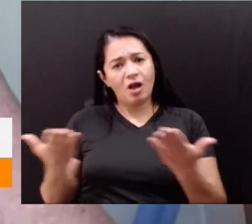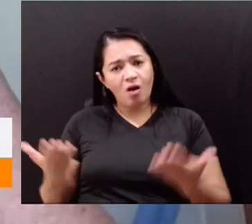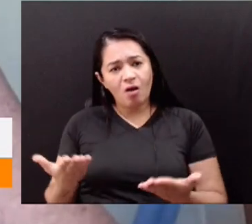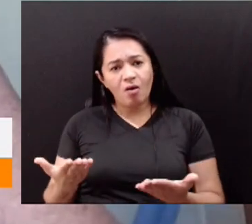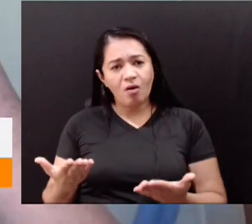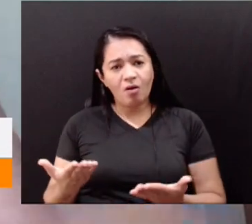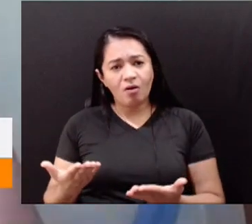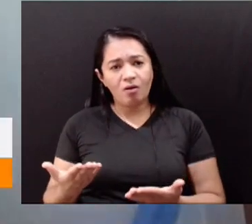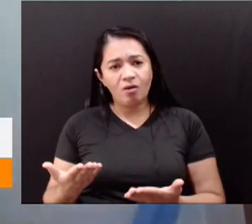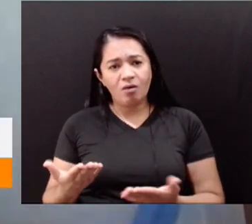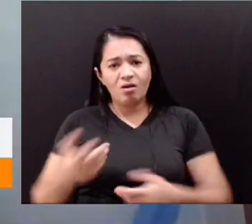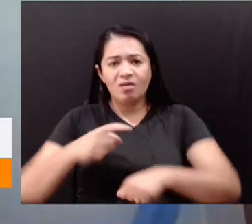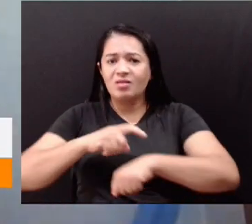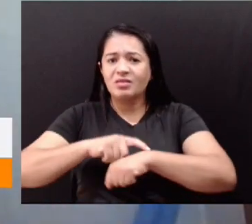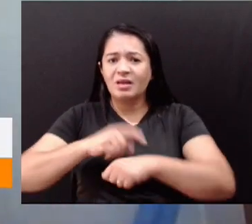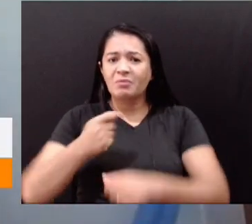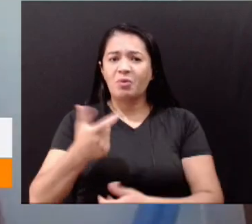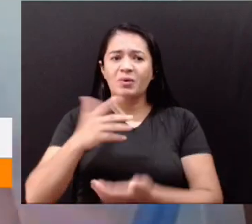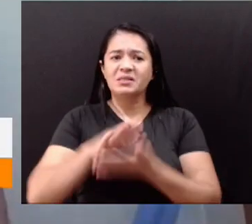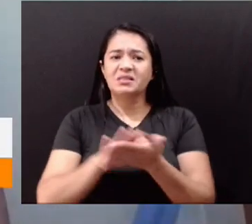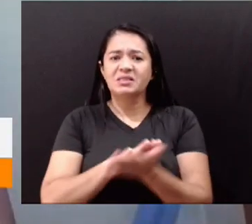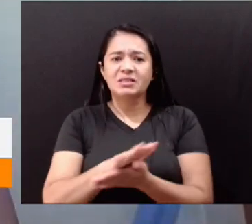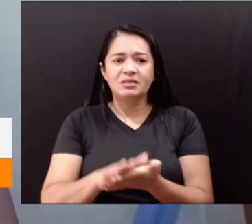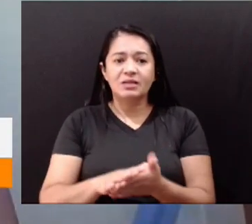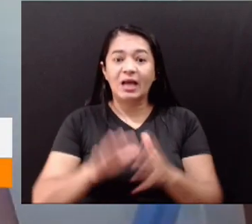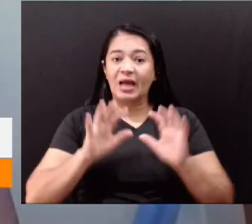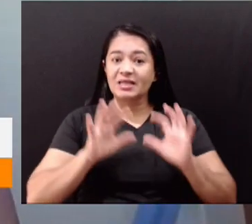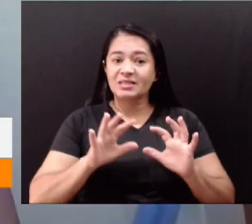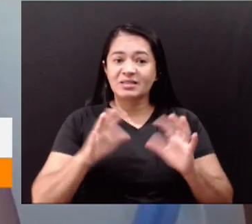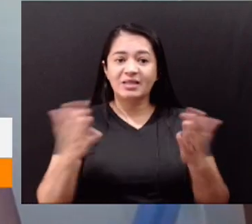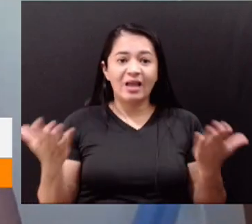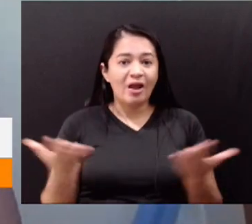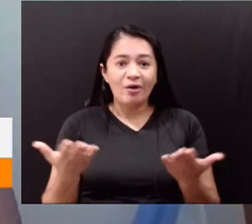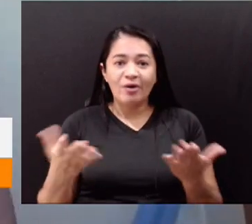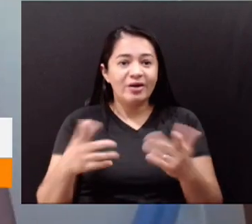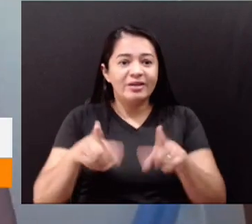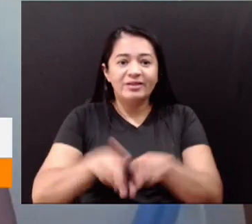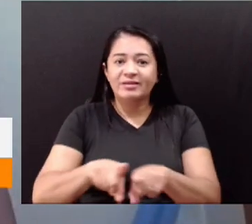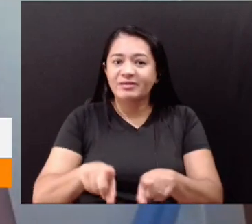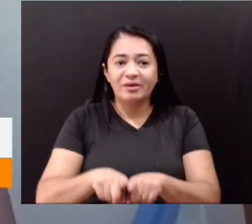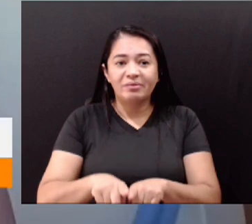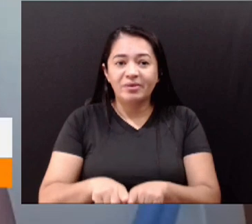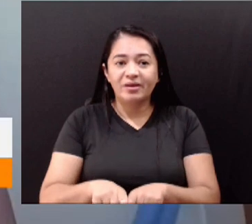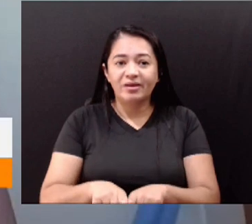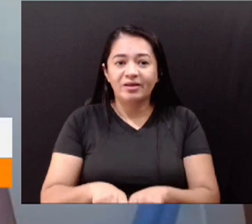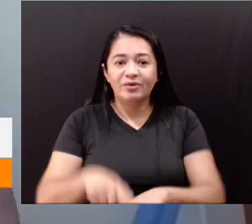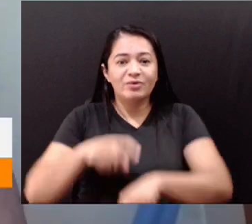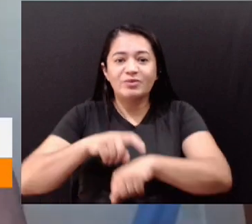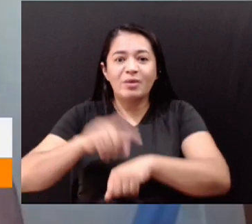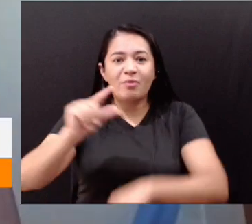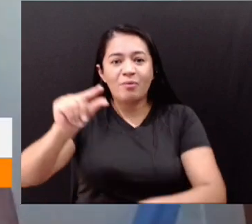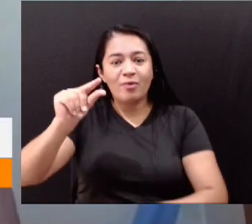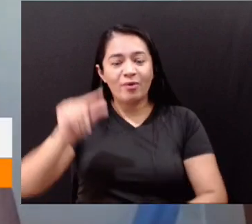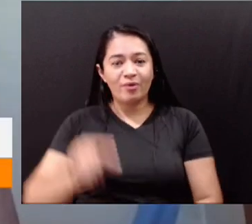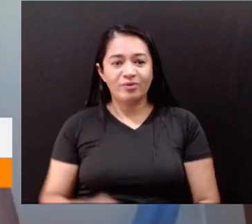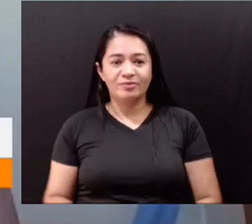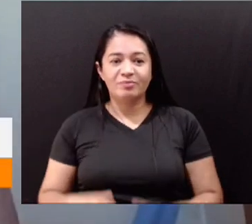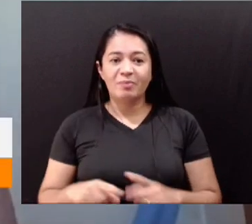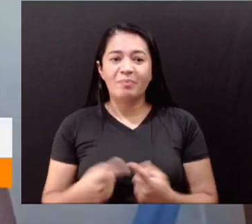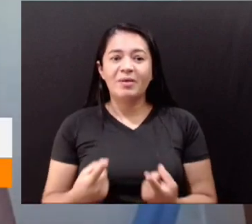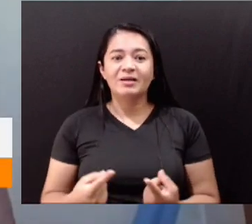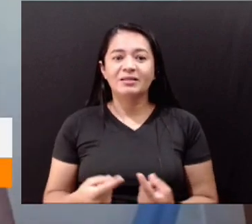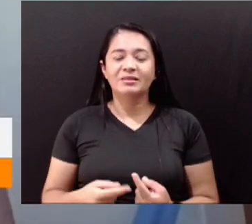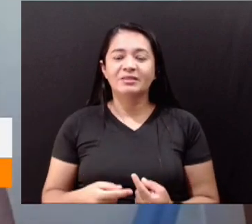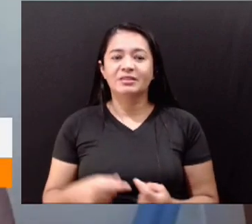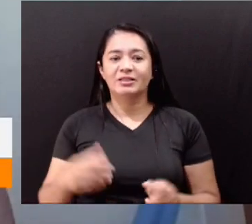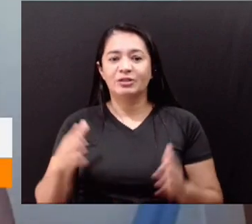tempo. É assim agora que eu tenho mais tempo. E o grande dilema é que durante o trabalho